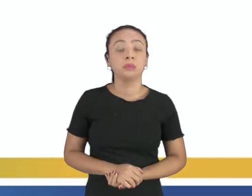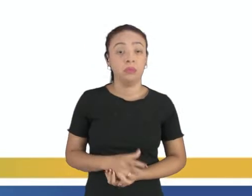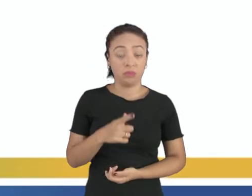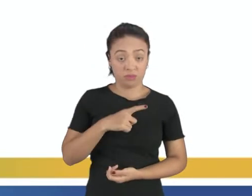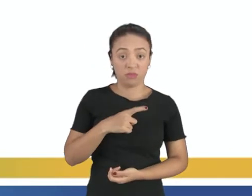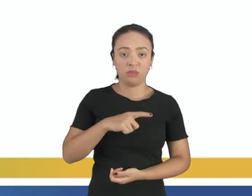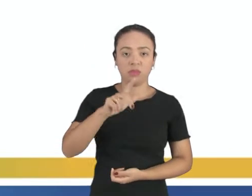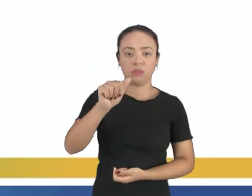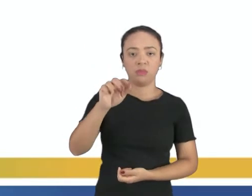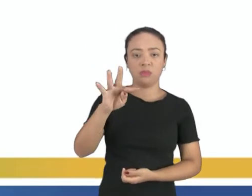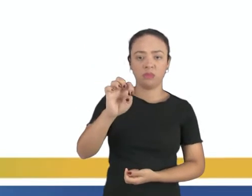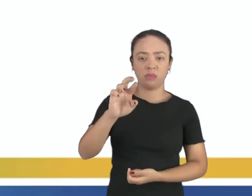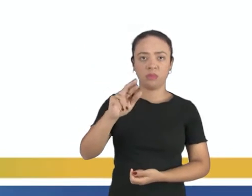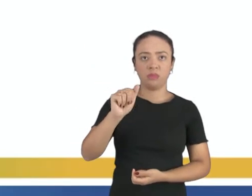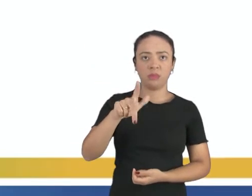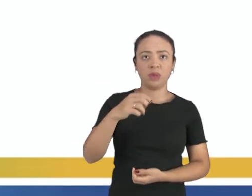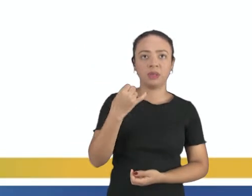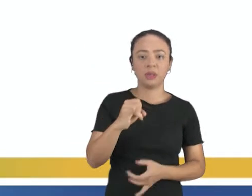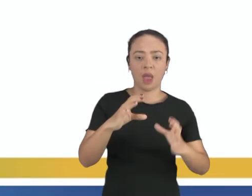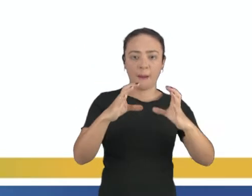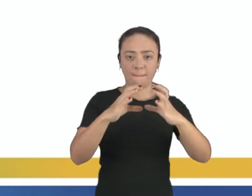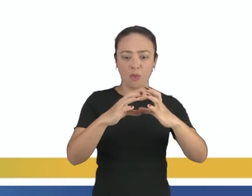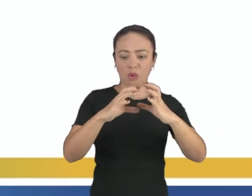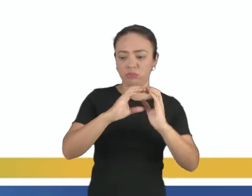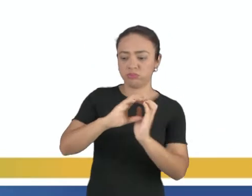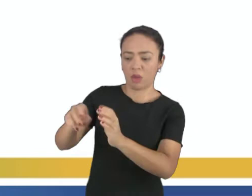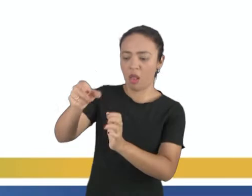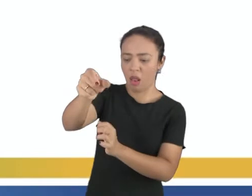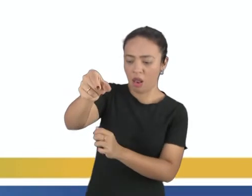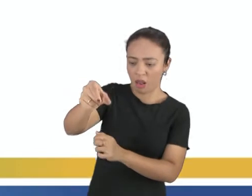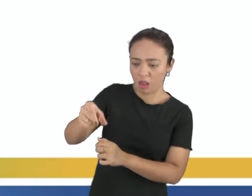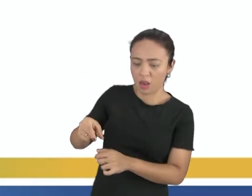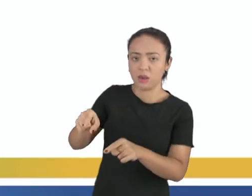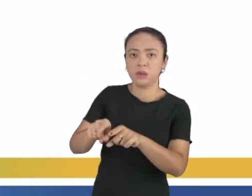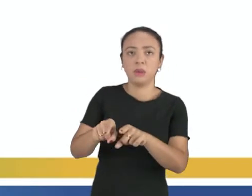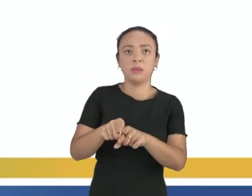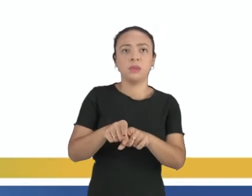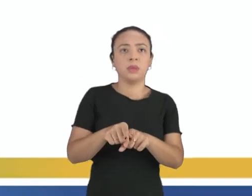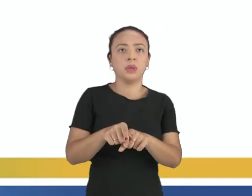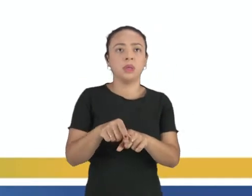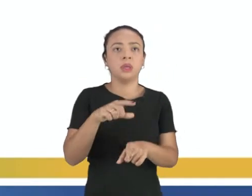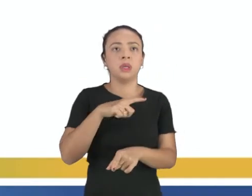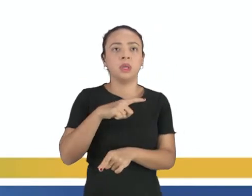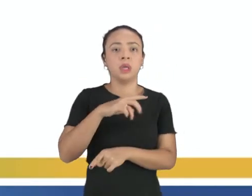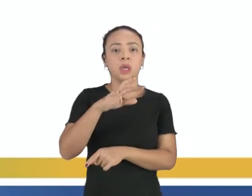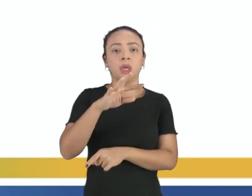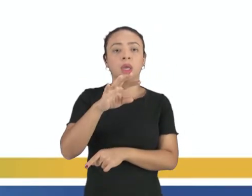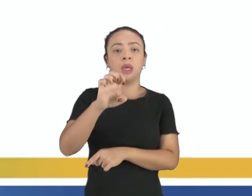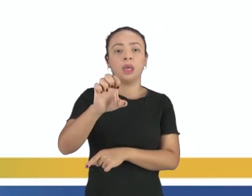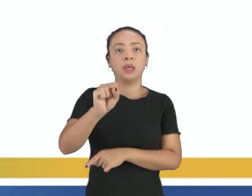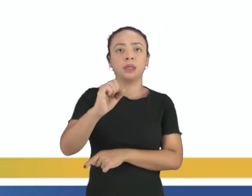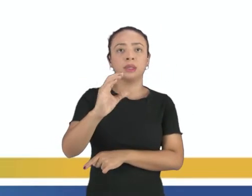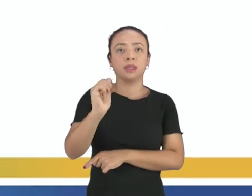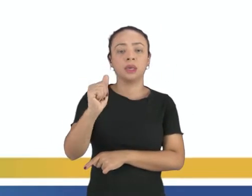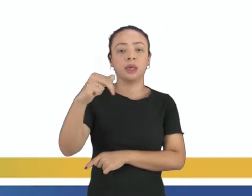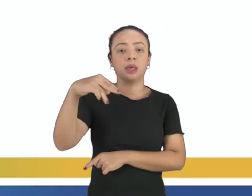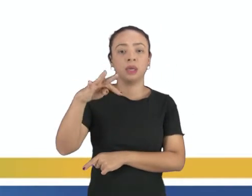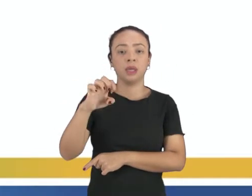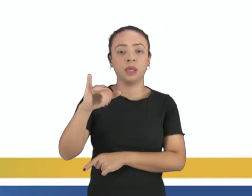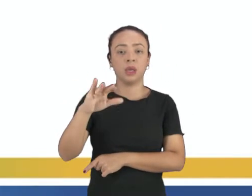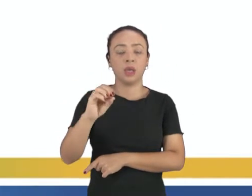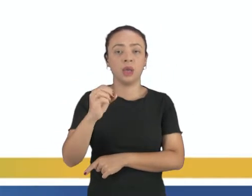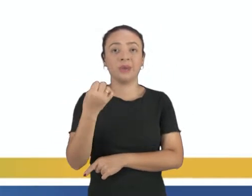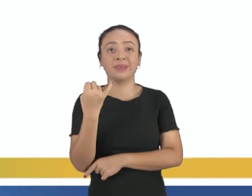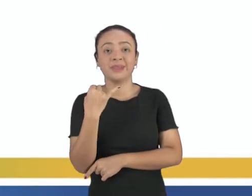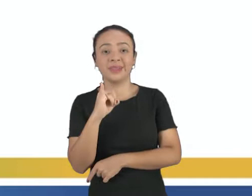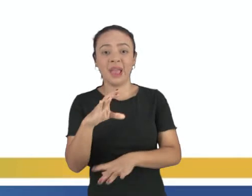marcado um lateral quando a bola sai pelas linhas laterais e é marcado um tiro de canto ou escanteio caso a bola